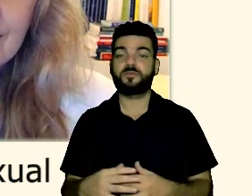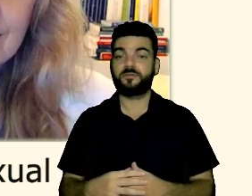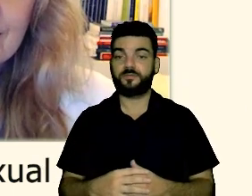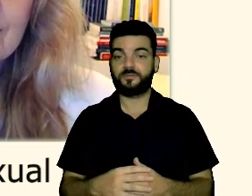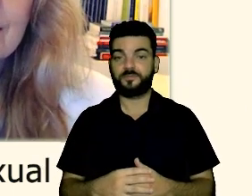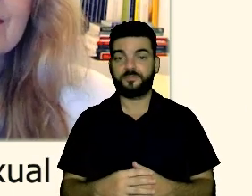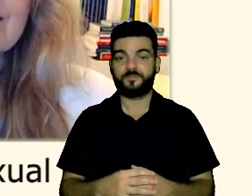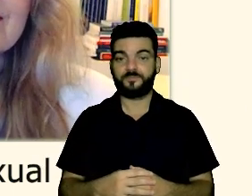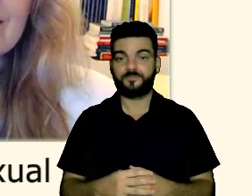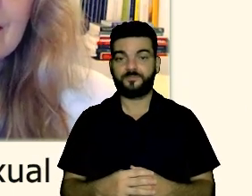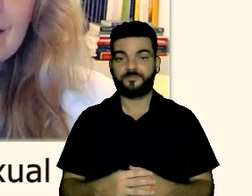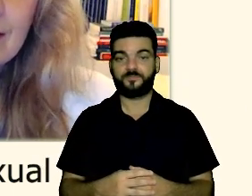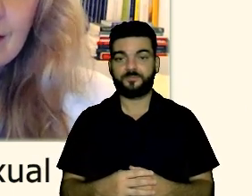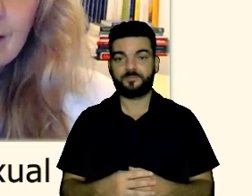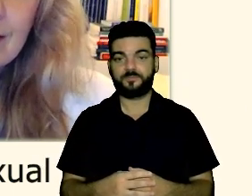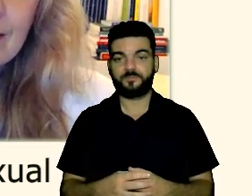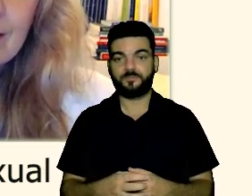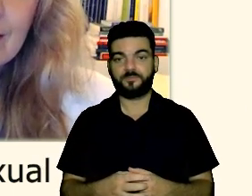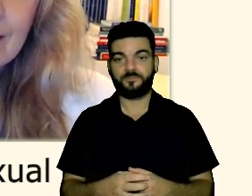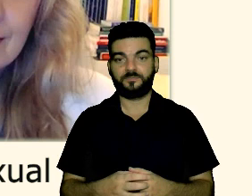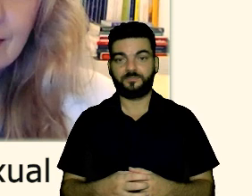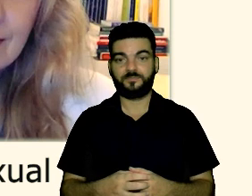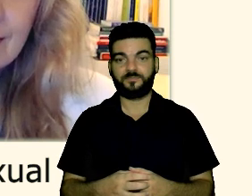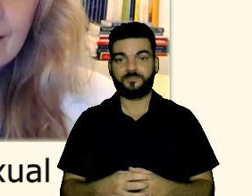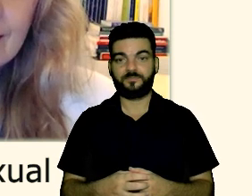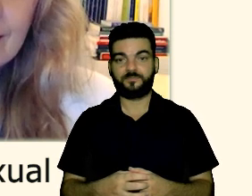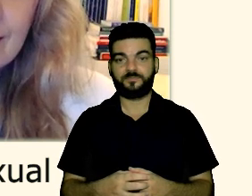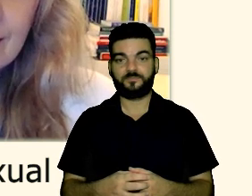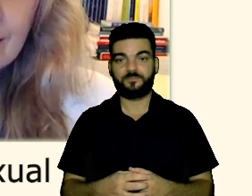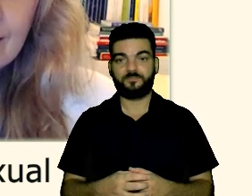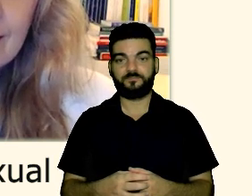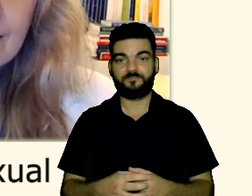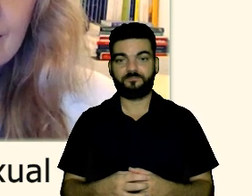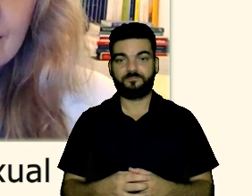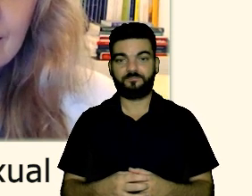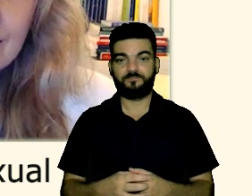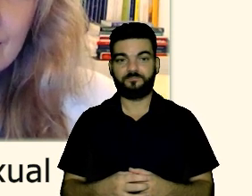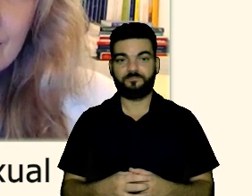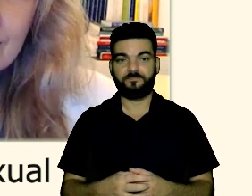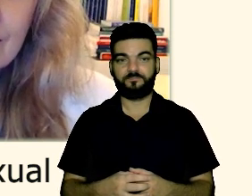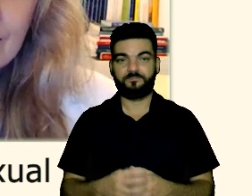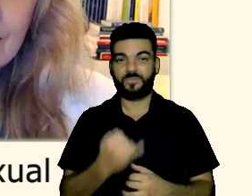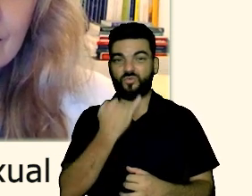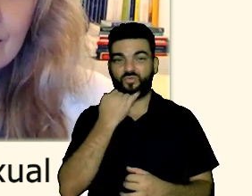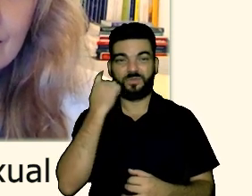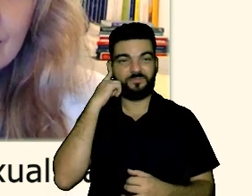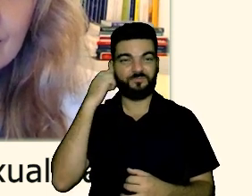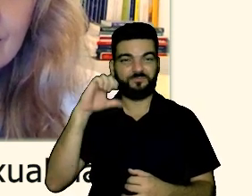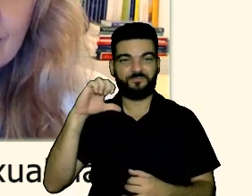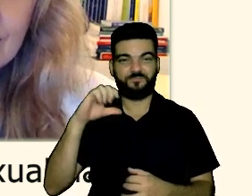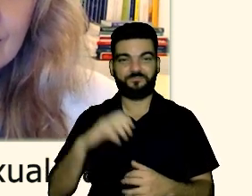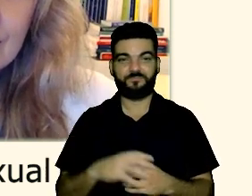servidor para a gente discutir um pouquinho essa questão do assédio, né?